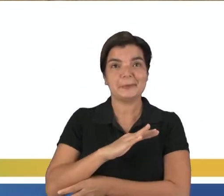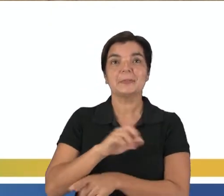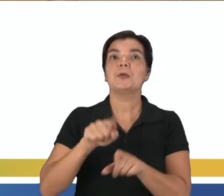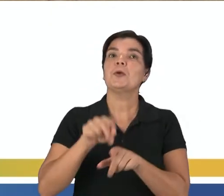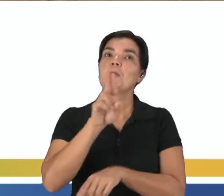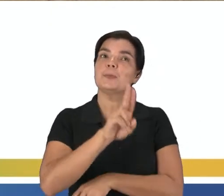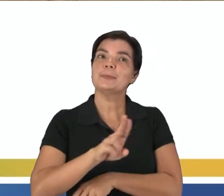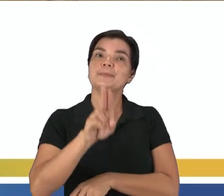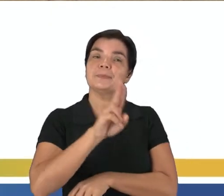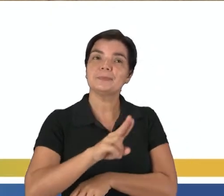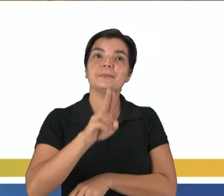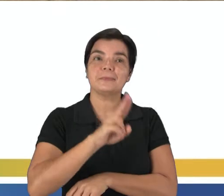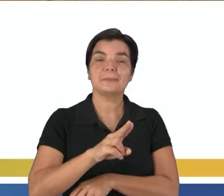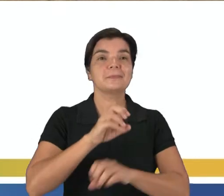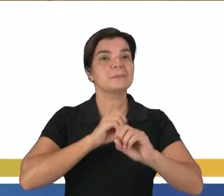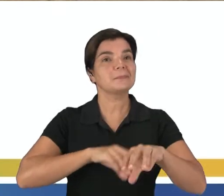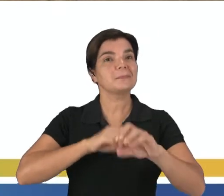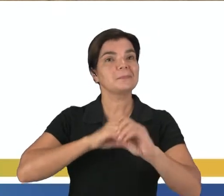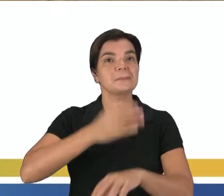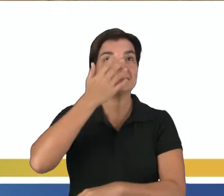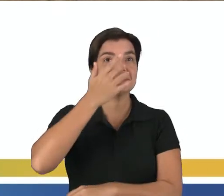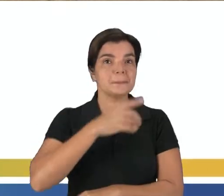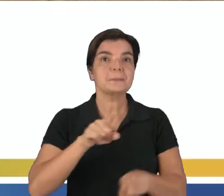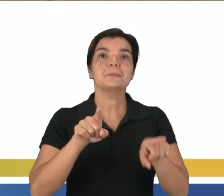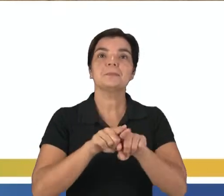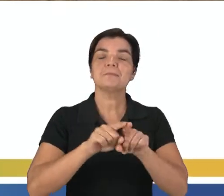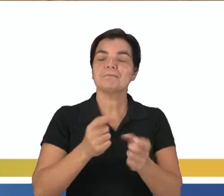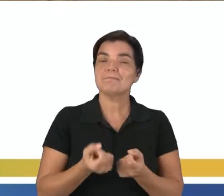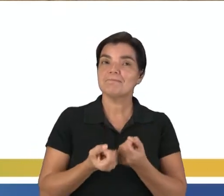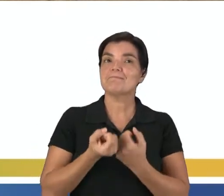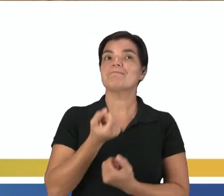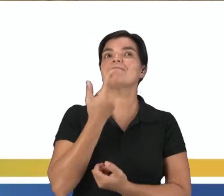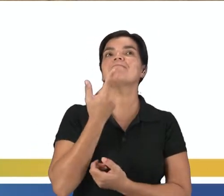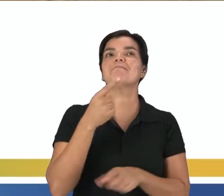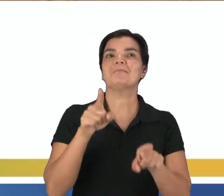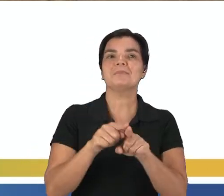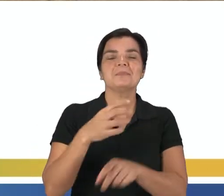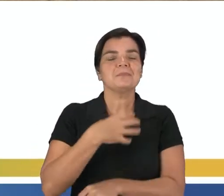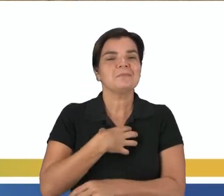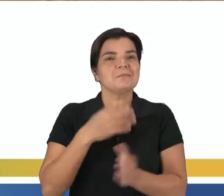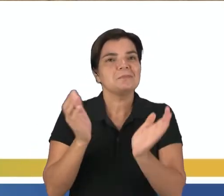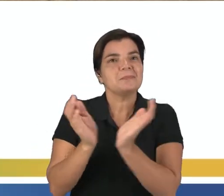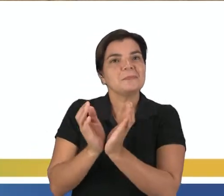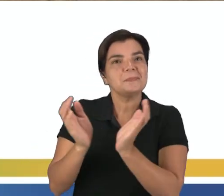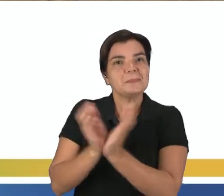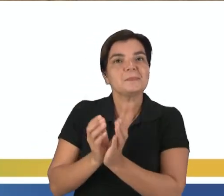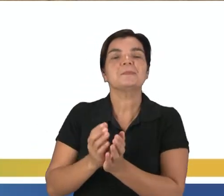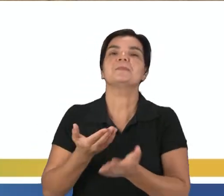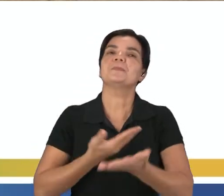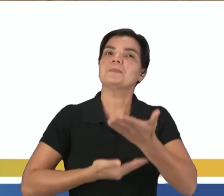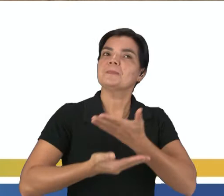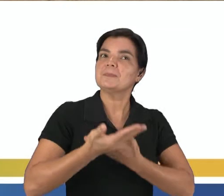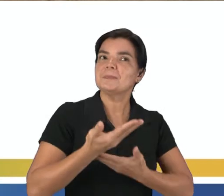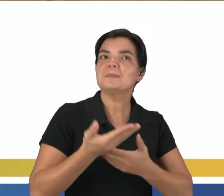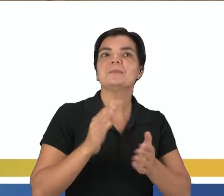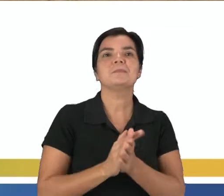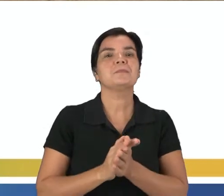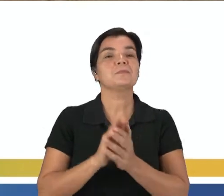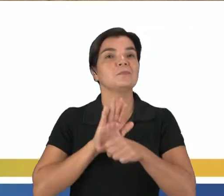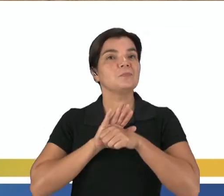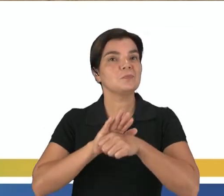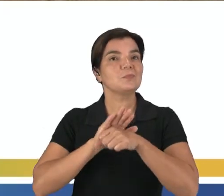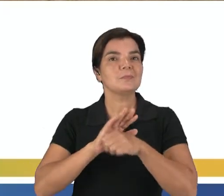nossa infância e podem ser usadas na educação infantil de modo a despertar o sentimento de coletividade,